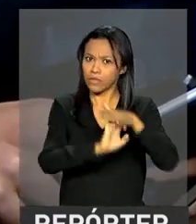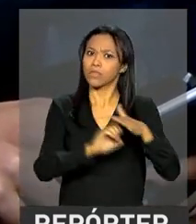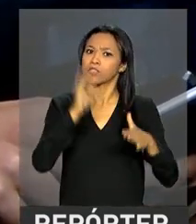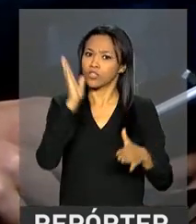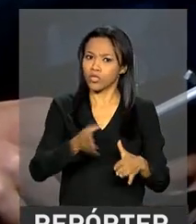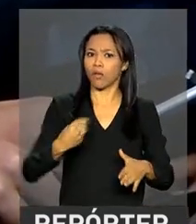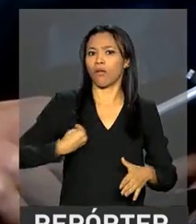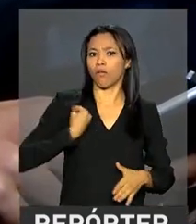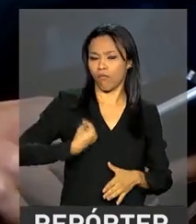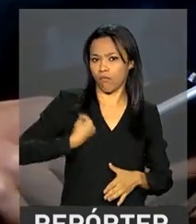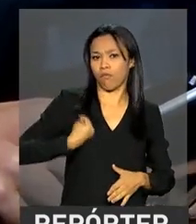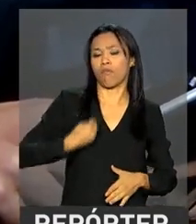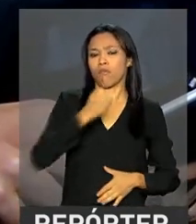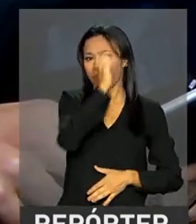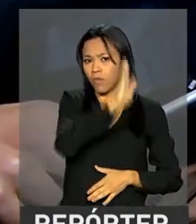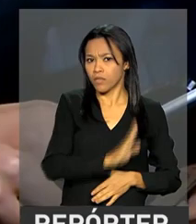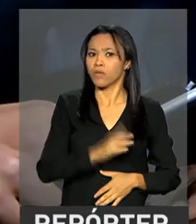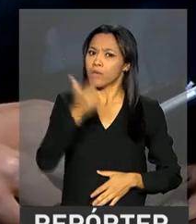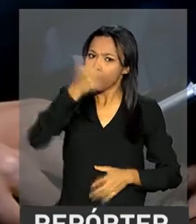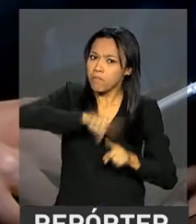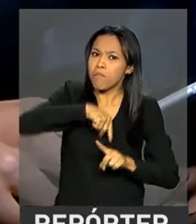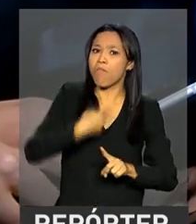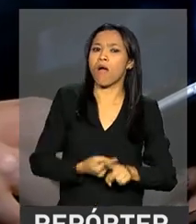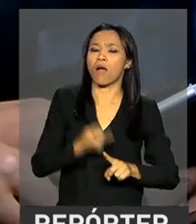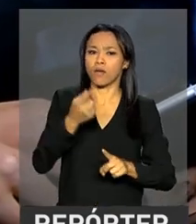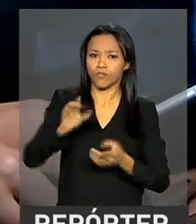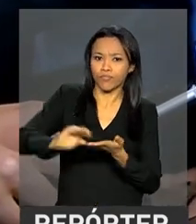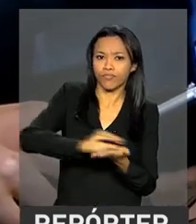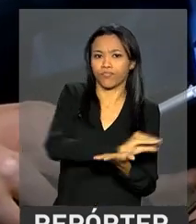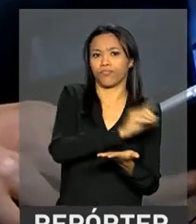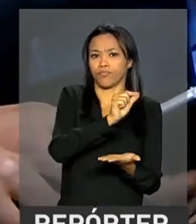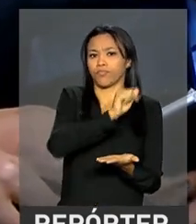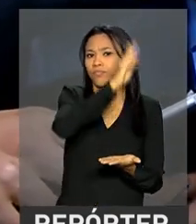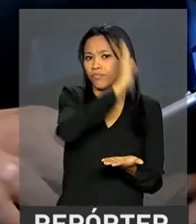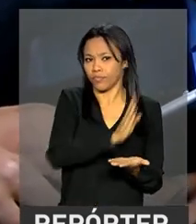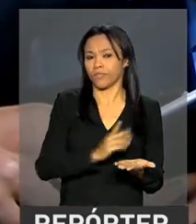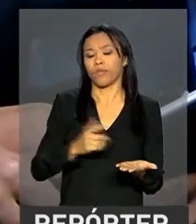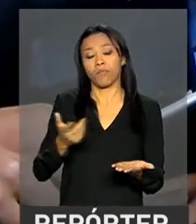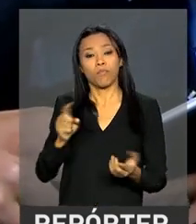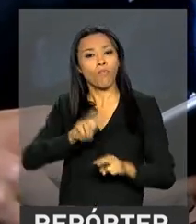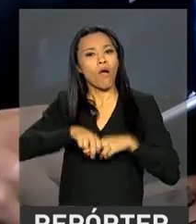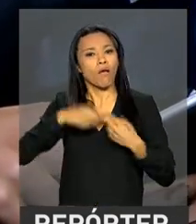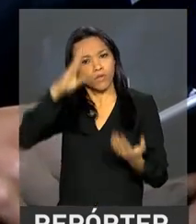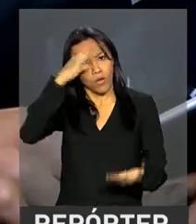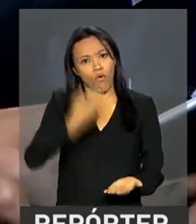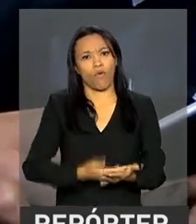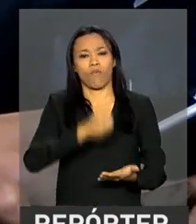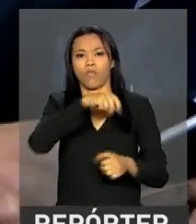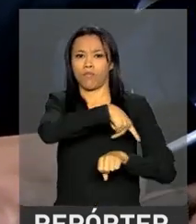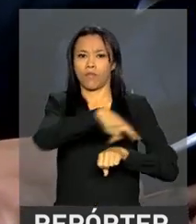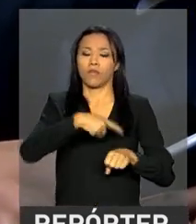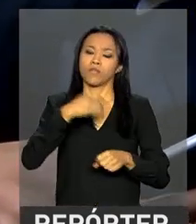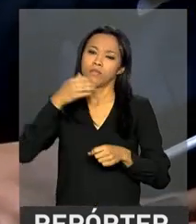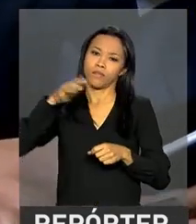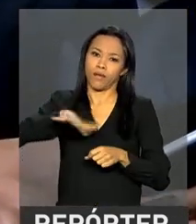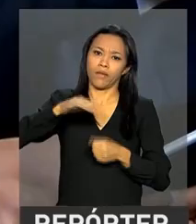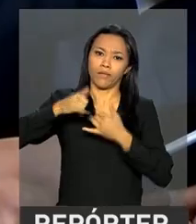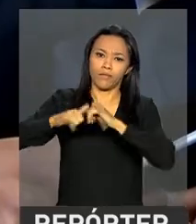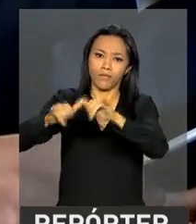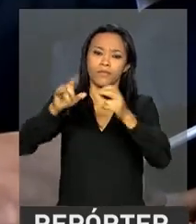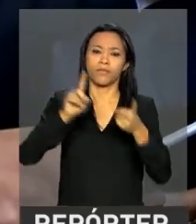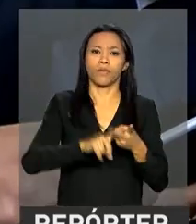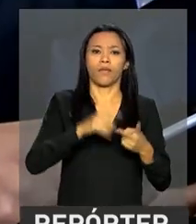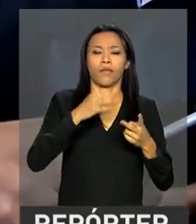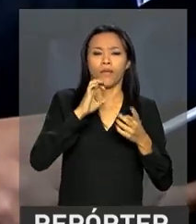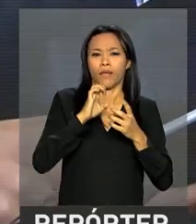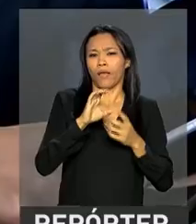Brasil e querem investir cada vez mais, revelando uma confiança extraordinária no nosso país, no setor de energia, no setor de elétrico, no